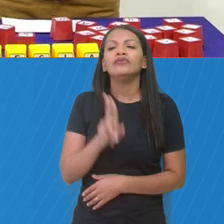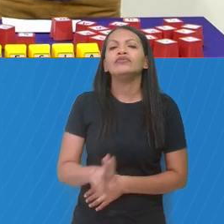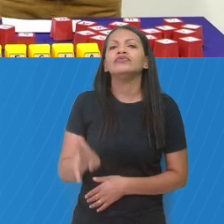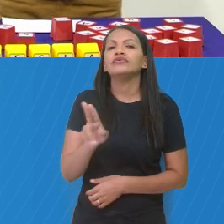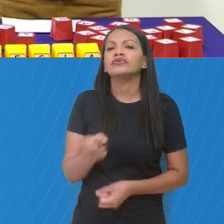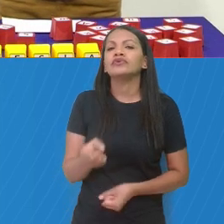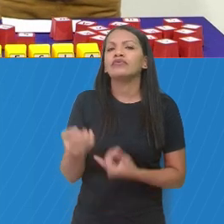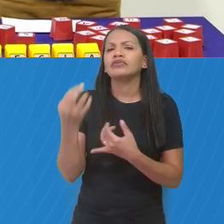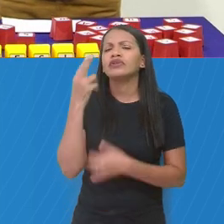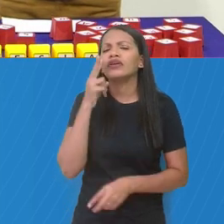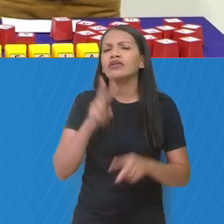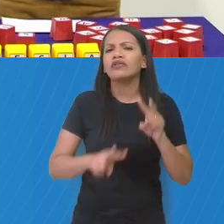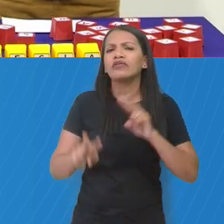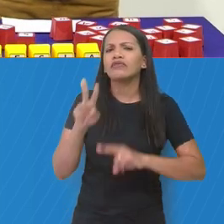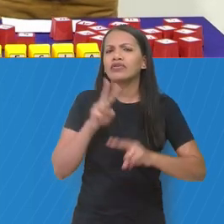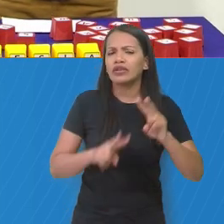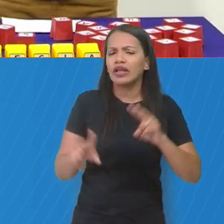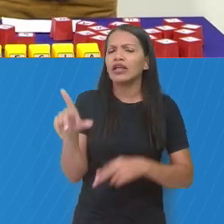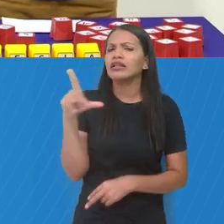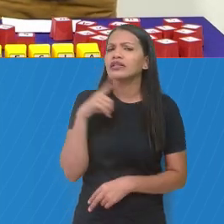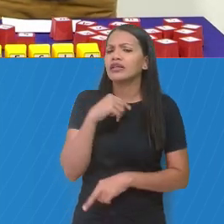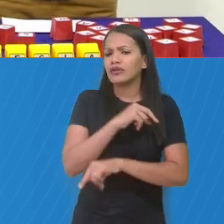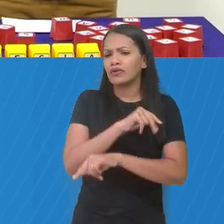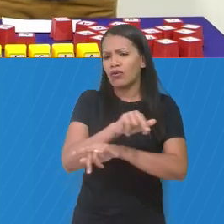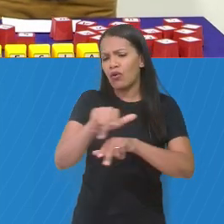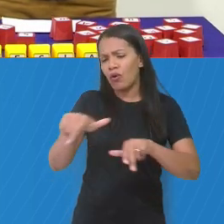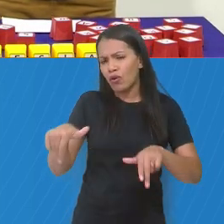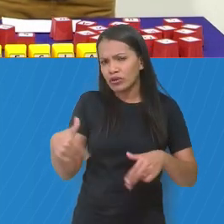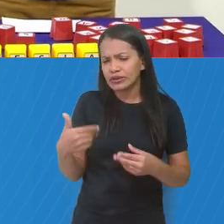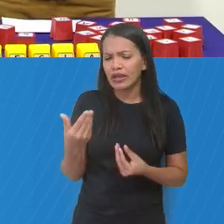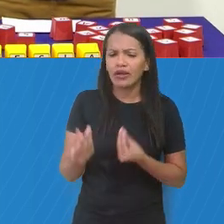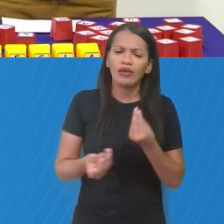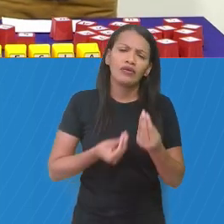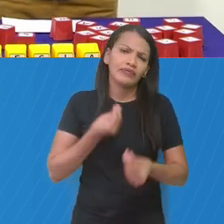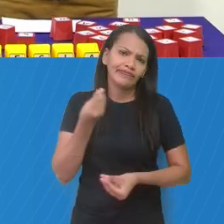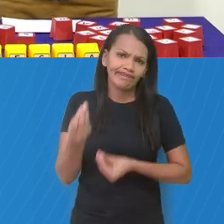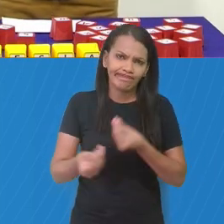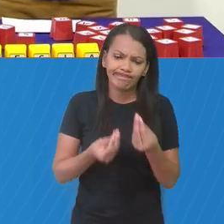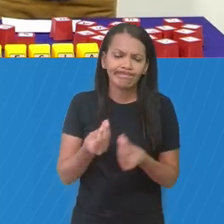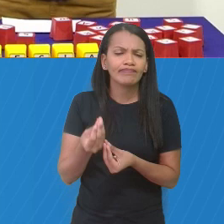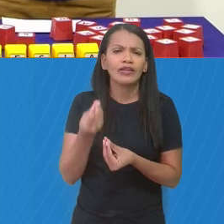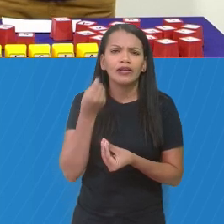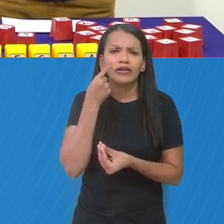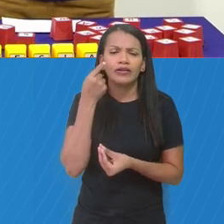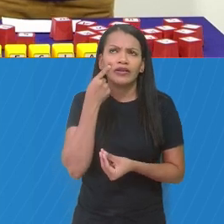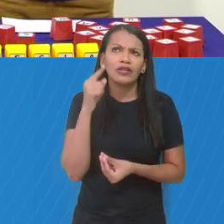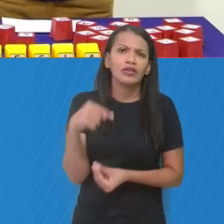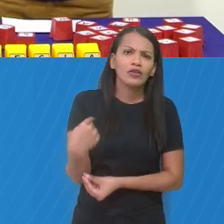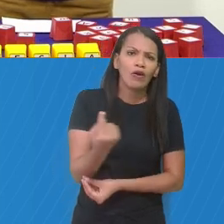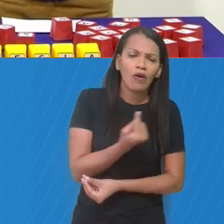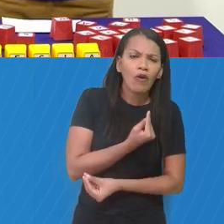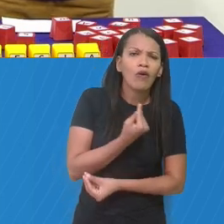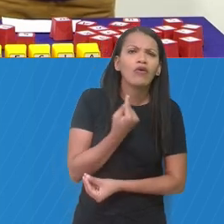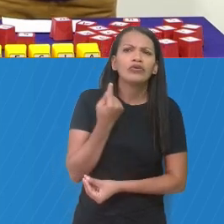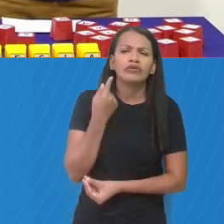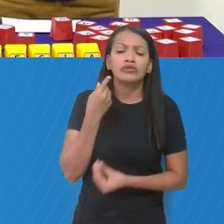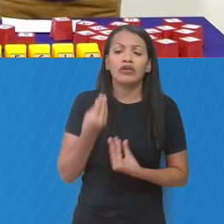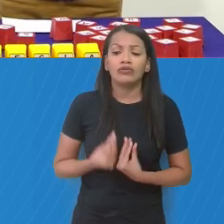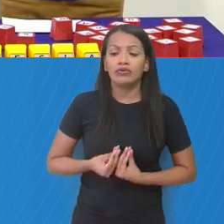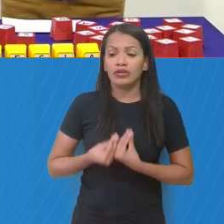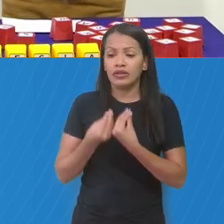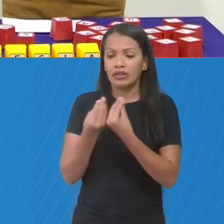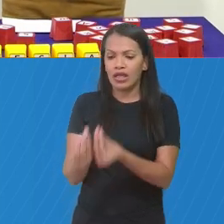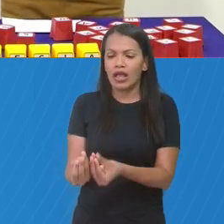você verifica que há muita coisa, muita expressão, muita coisa a oferecer